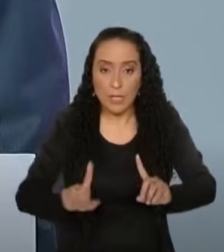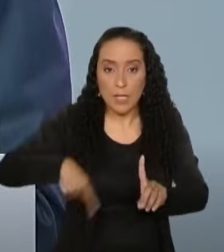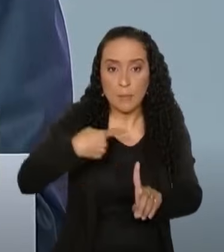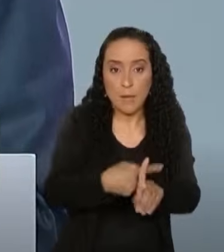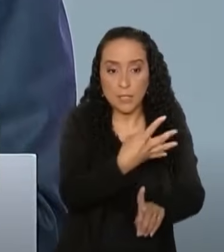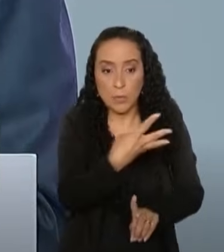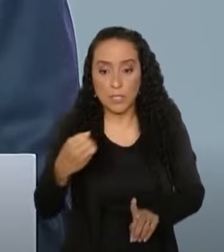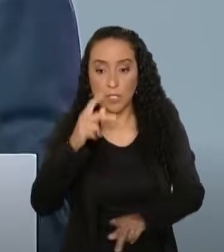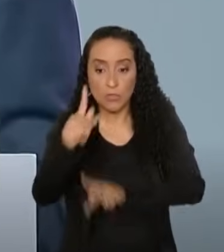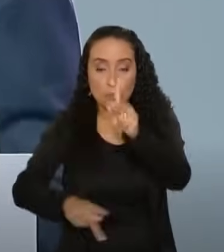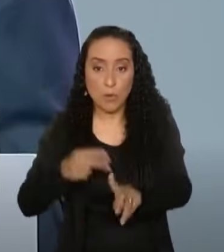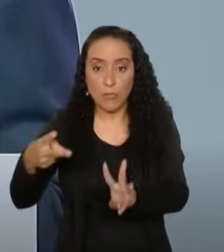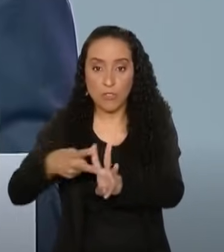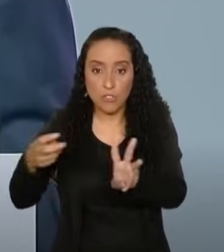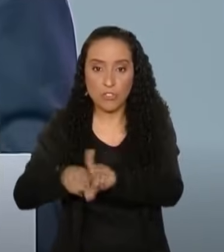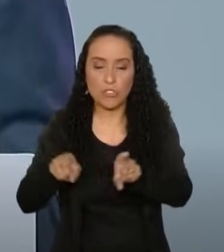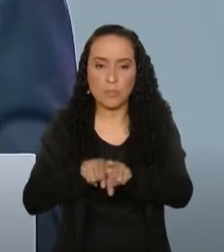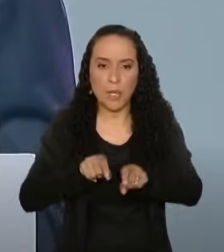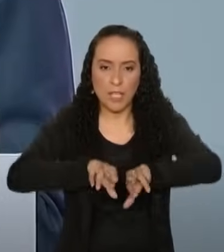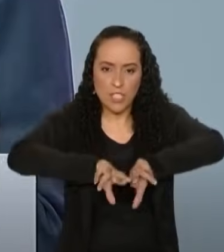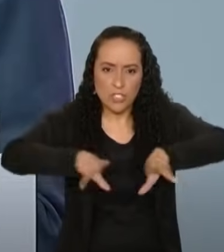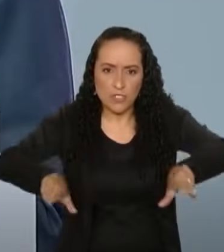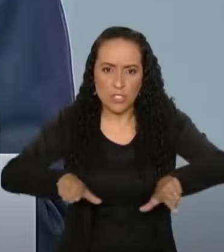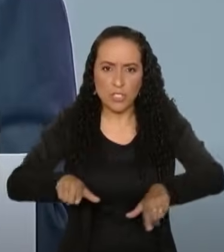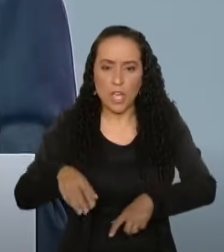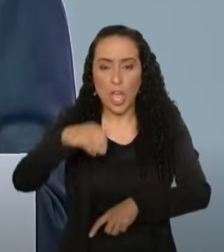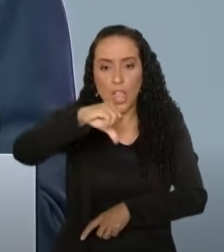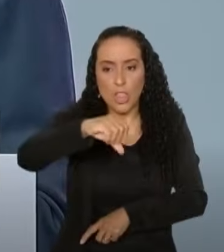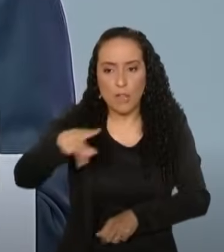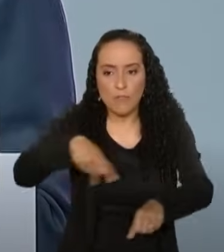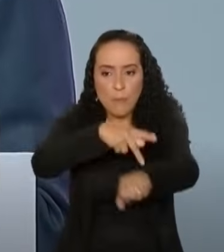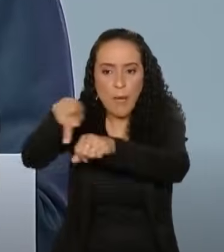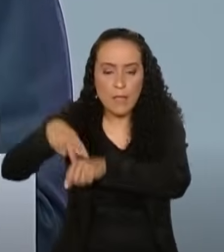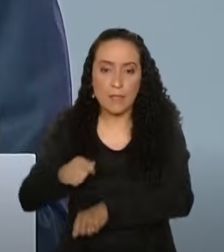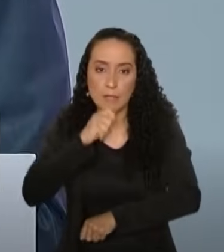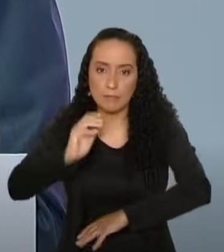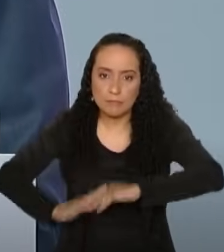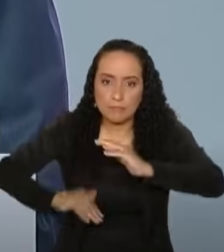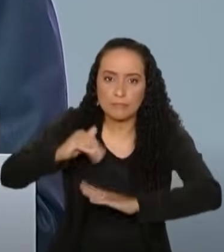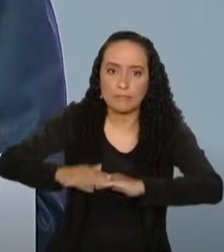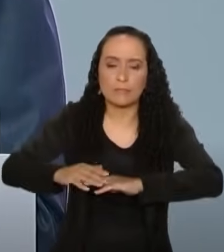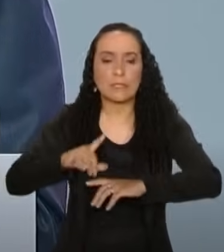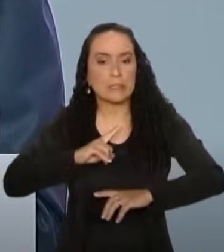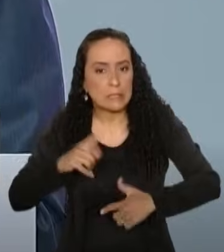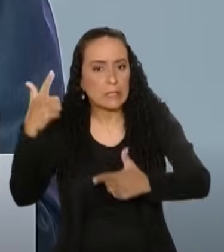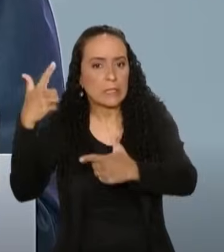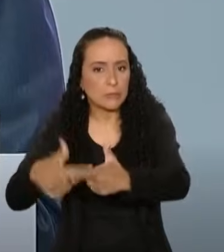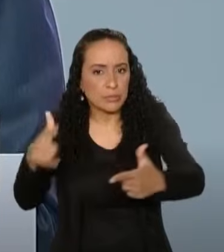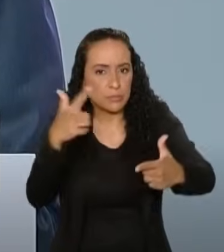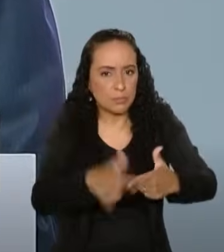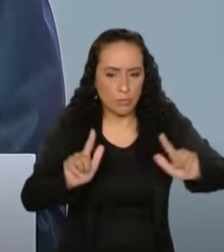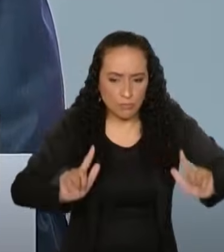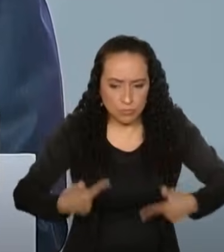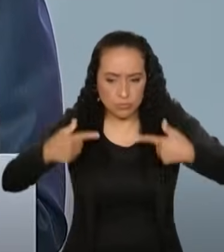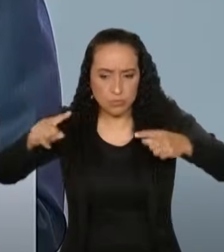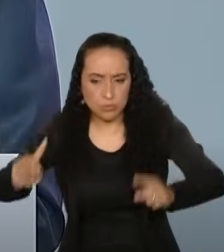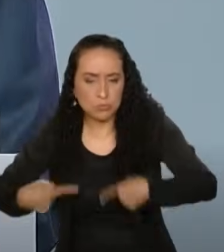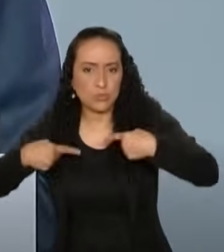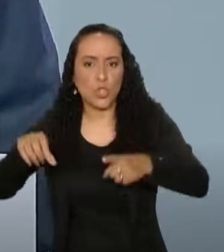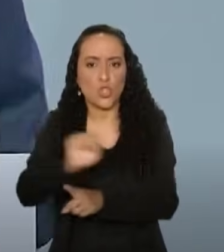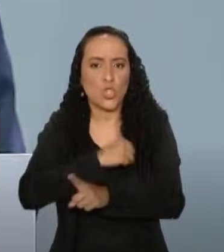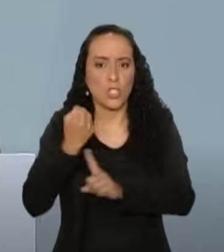povos indígenas, dispersa por 9 países em desenvolvimento que ainda enfrentam imensos desafios